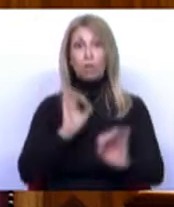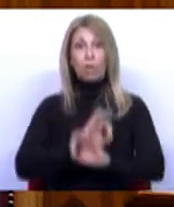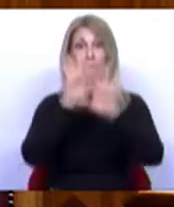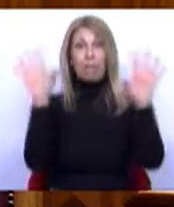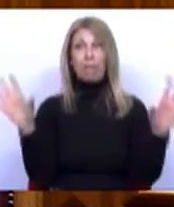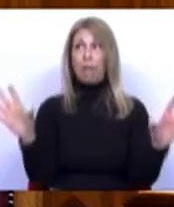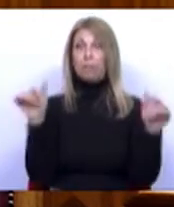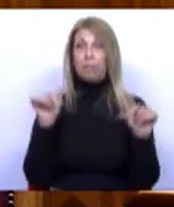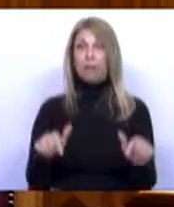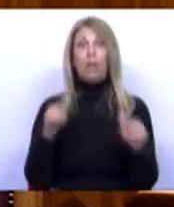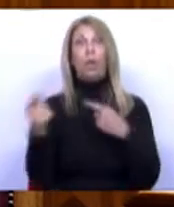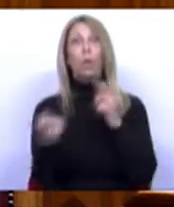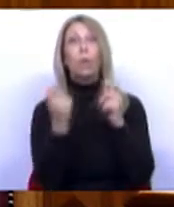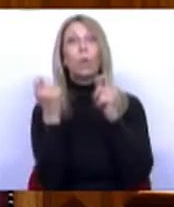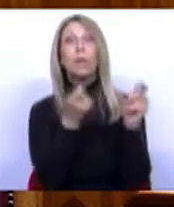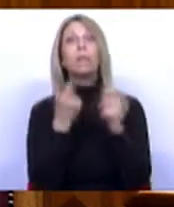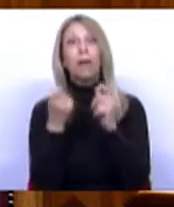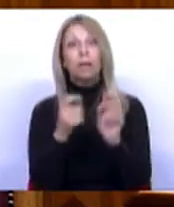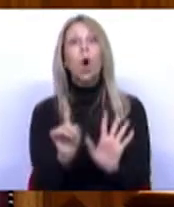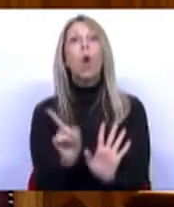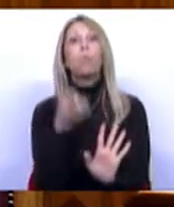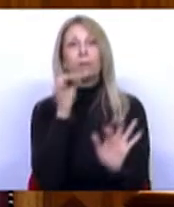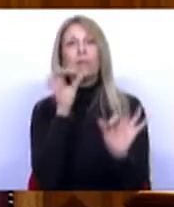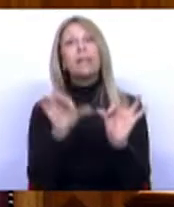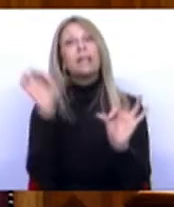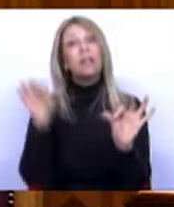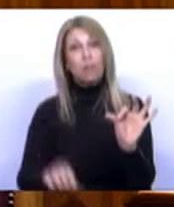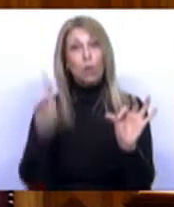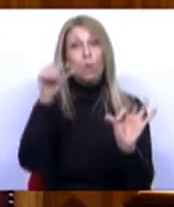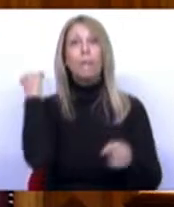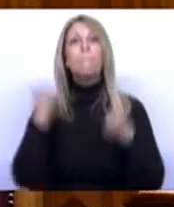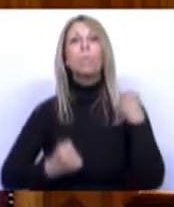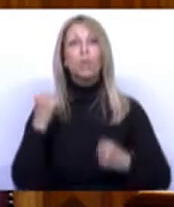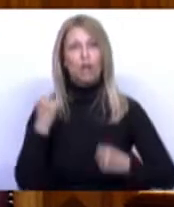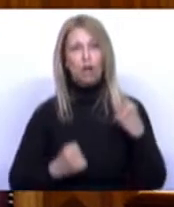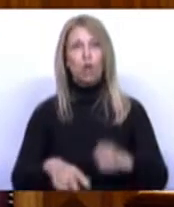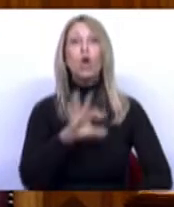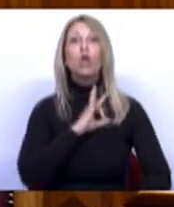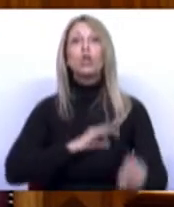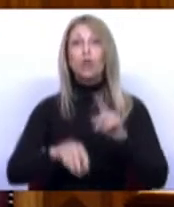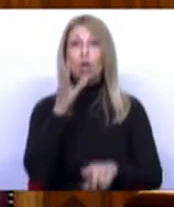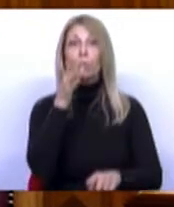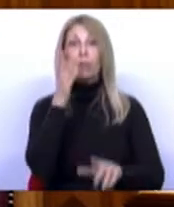debate tenha sido mesmo a intervenção e o protesto do Sr. Deputado do Chega,